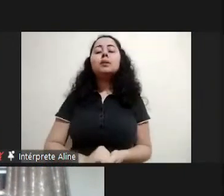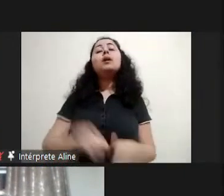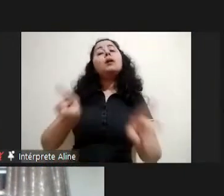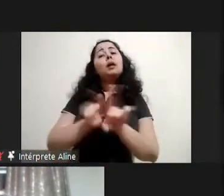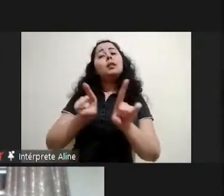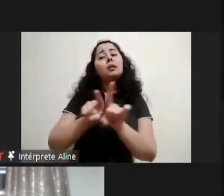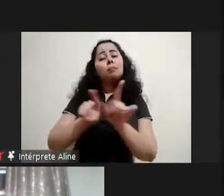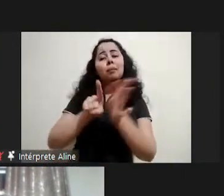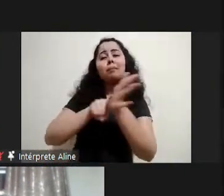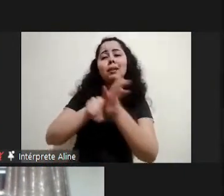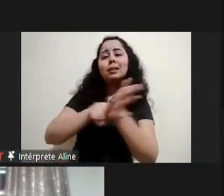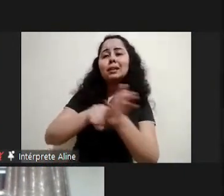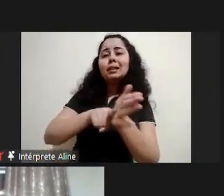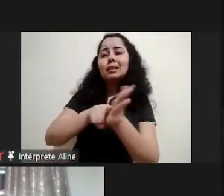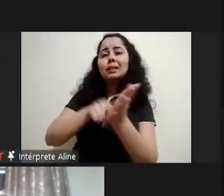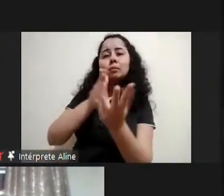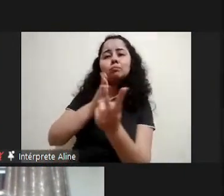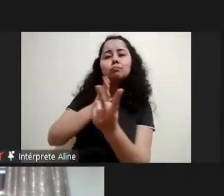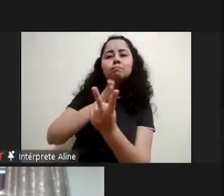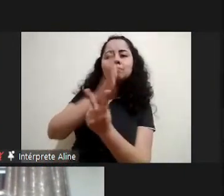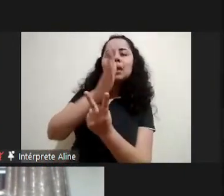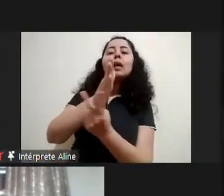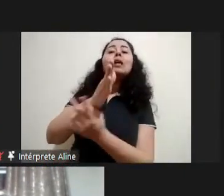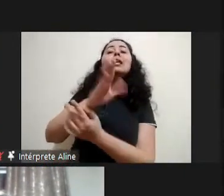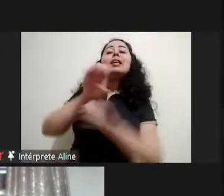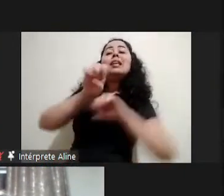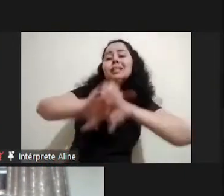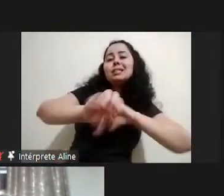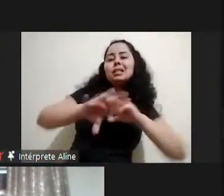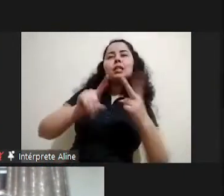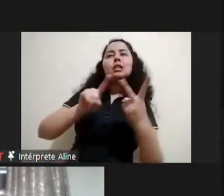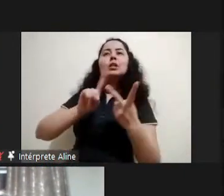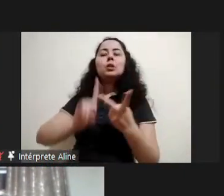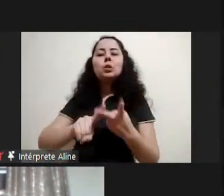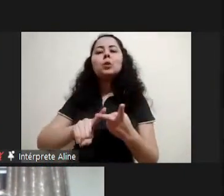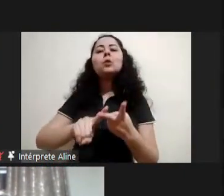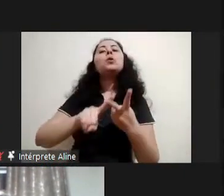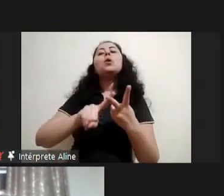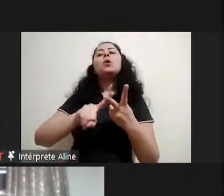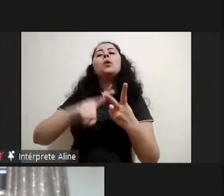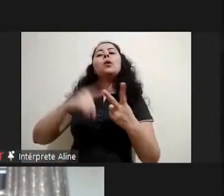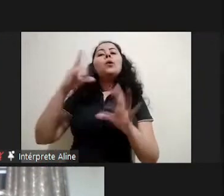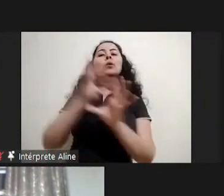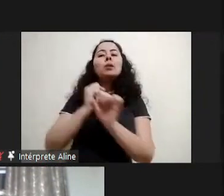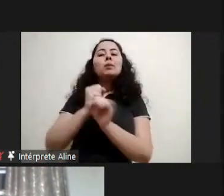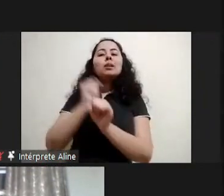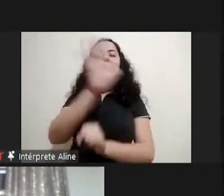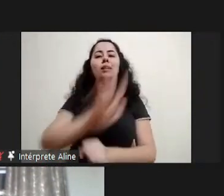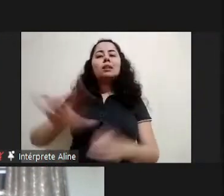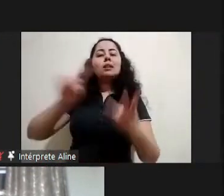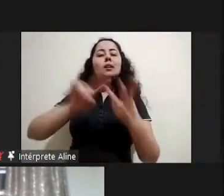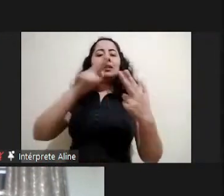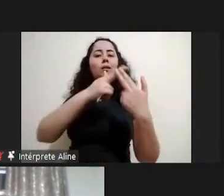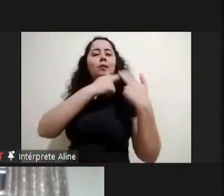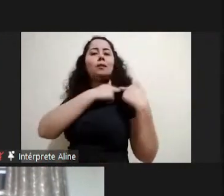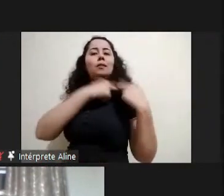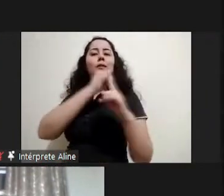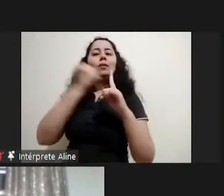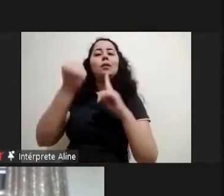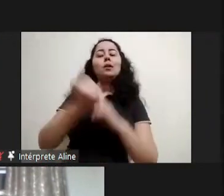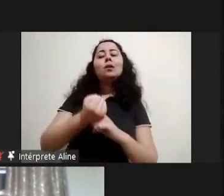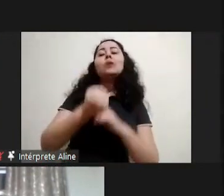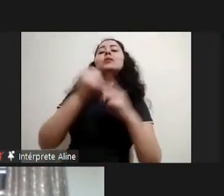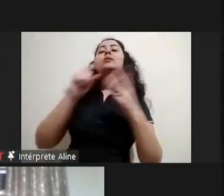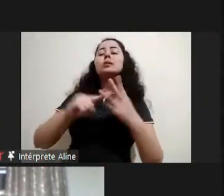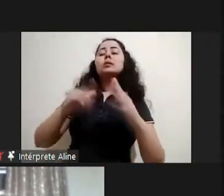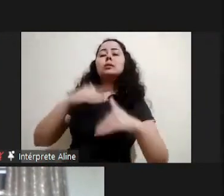linhas: Ensino, Contabilidade Geral, Responsabilidade Social, Desenvolvimento Sustentável, Meio